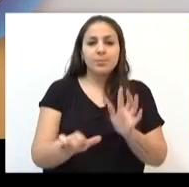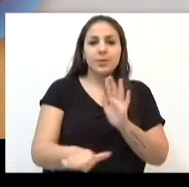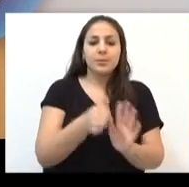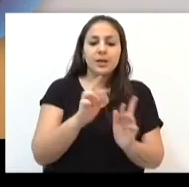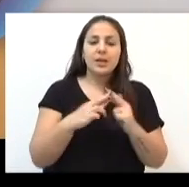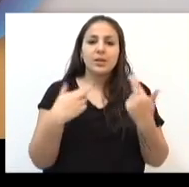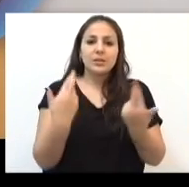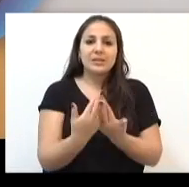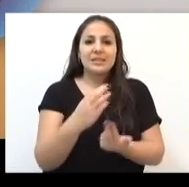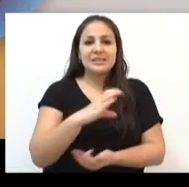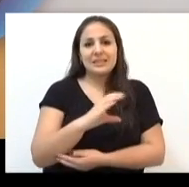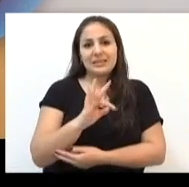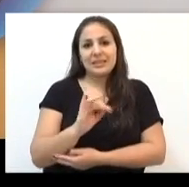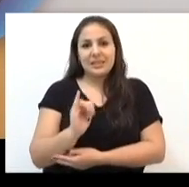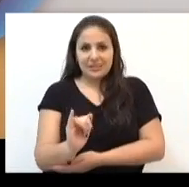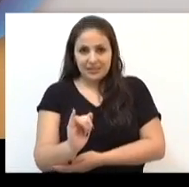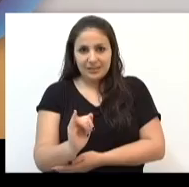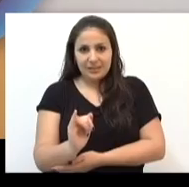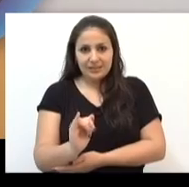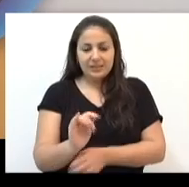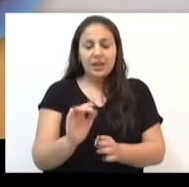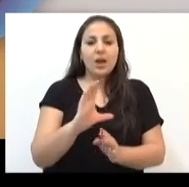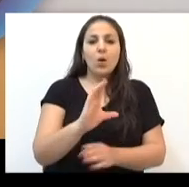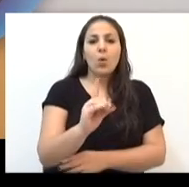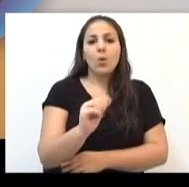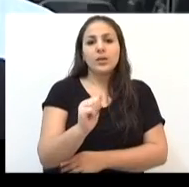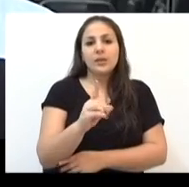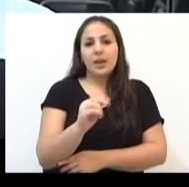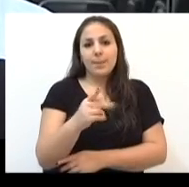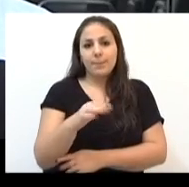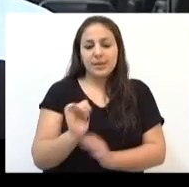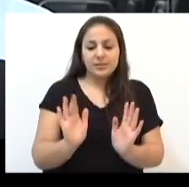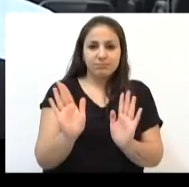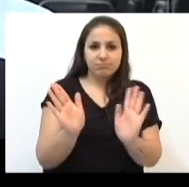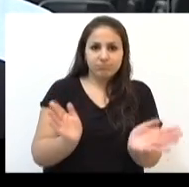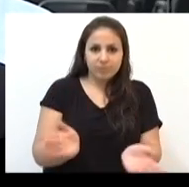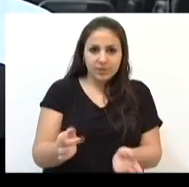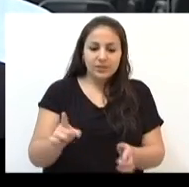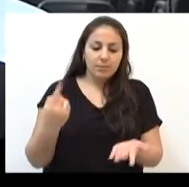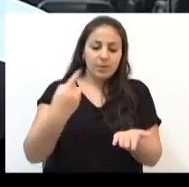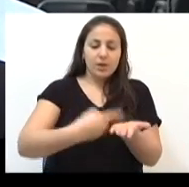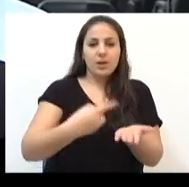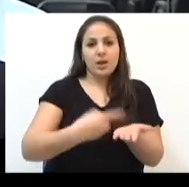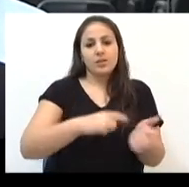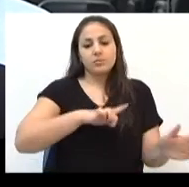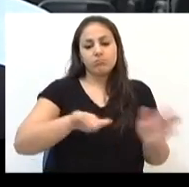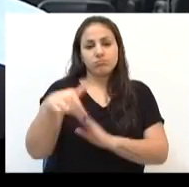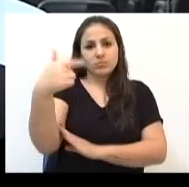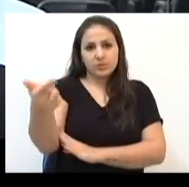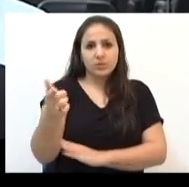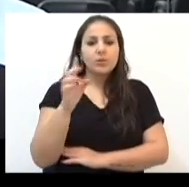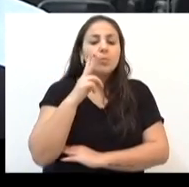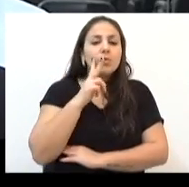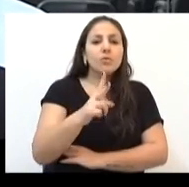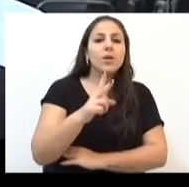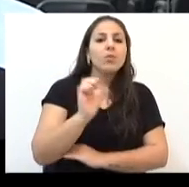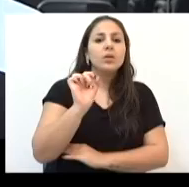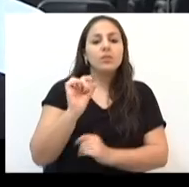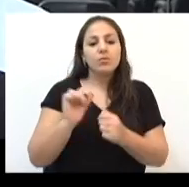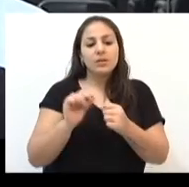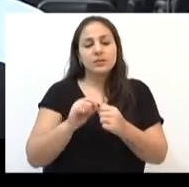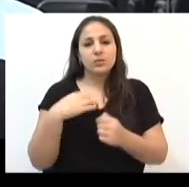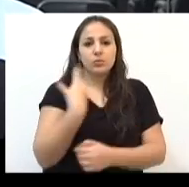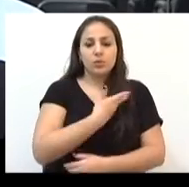CPI da CODEPAS está marcada para a próxima semana. E vamos traçar as diretrizes, o norte do nosso